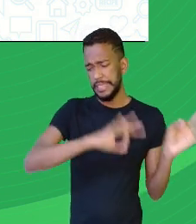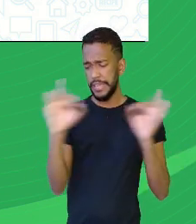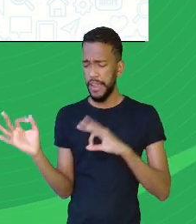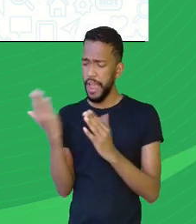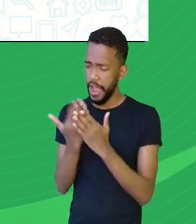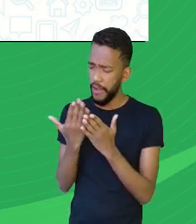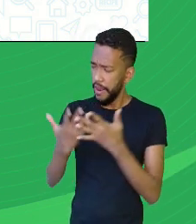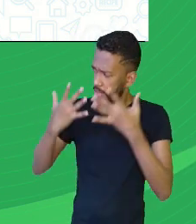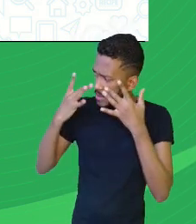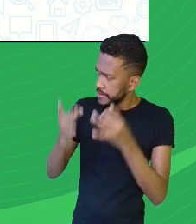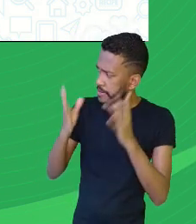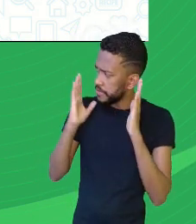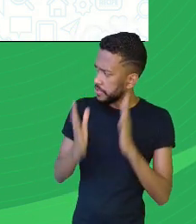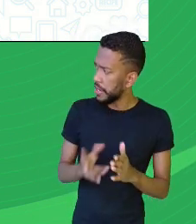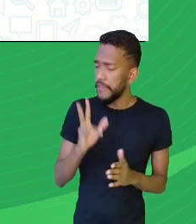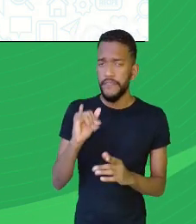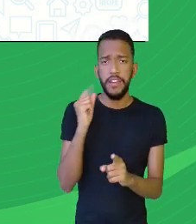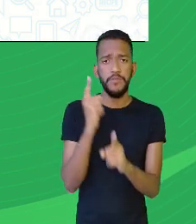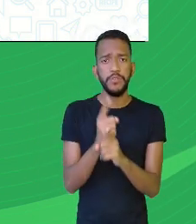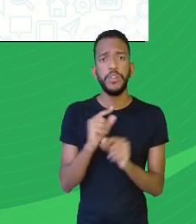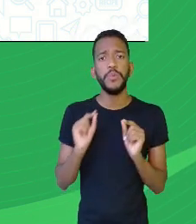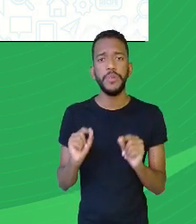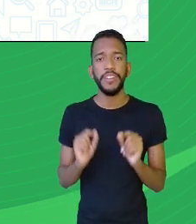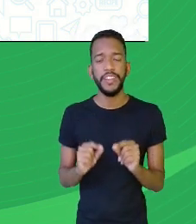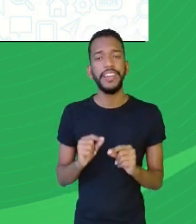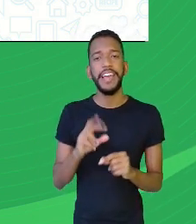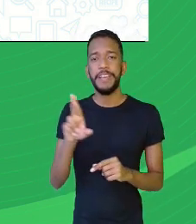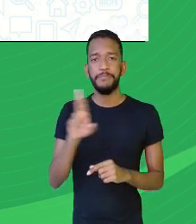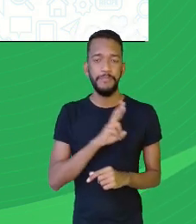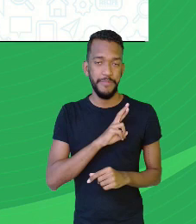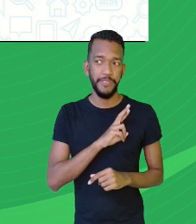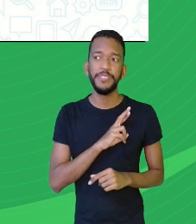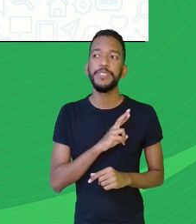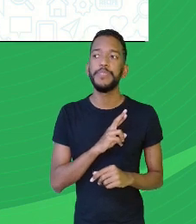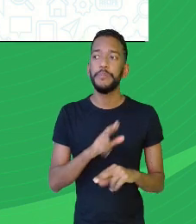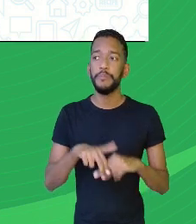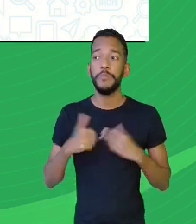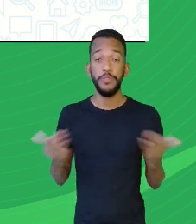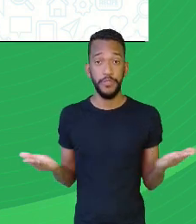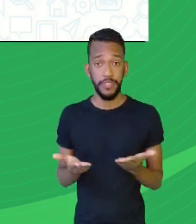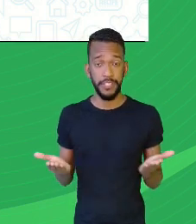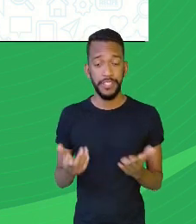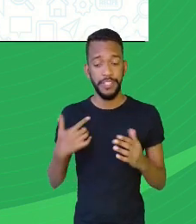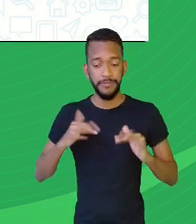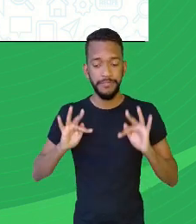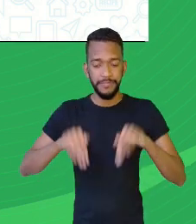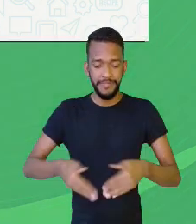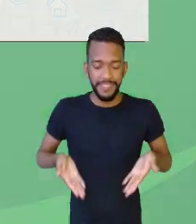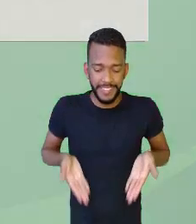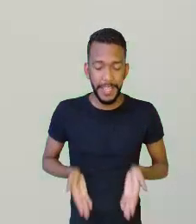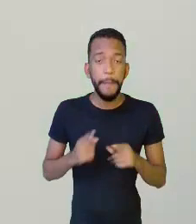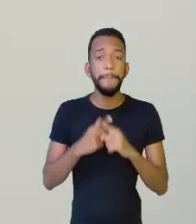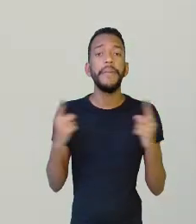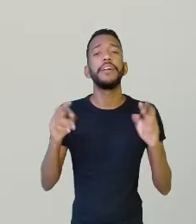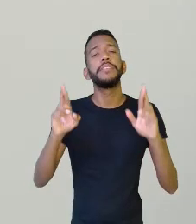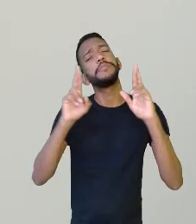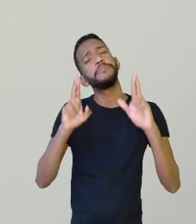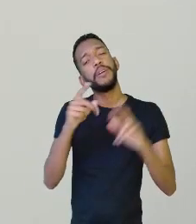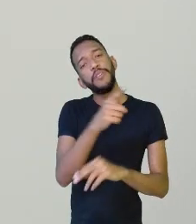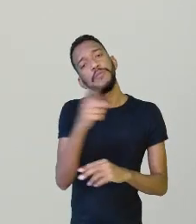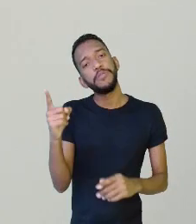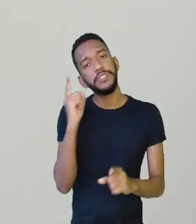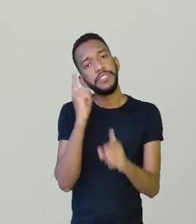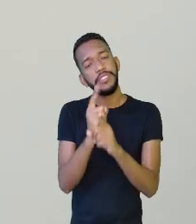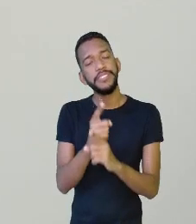com muita atenção e já vai encontrar a resposta. Por hoje, eu fico por aqui, mas espero você